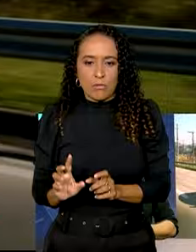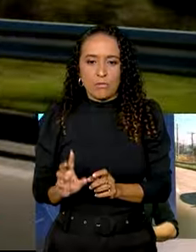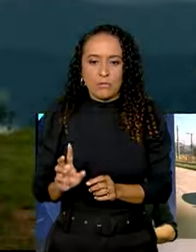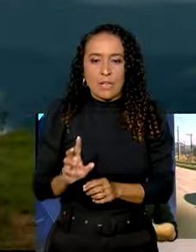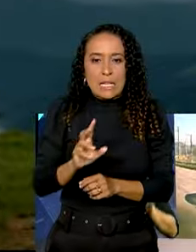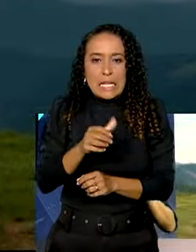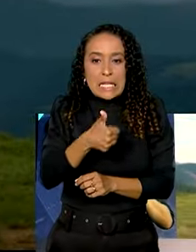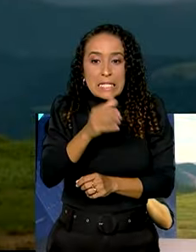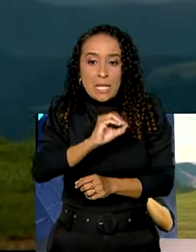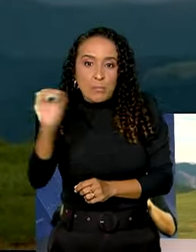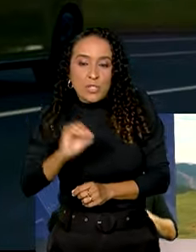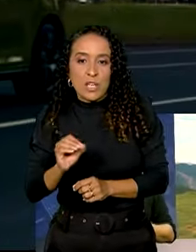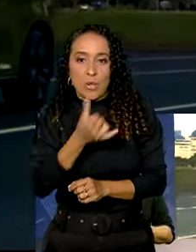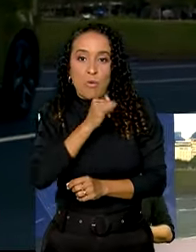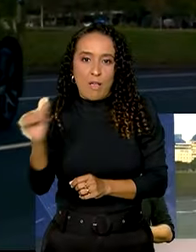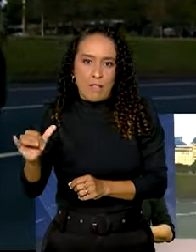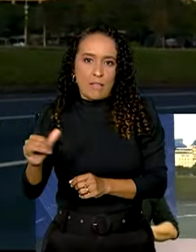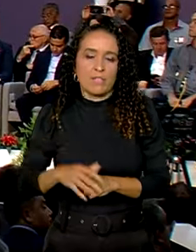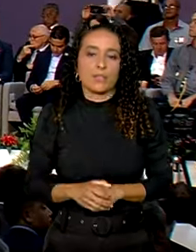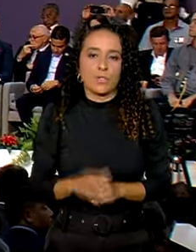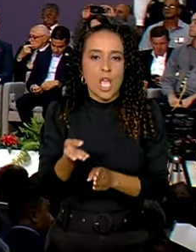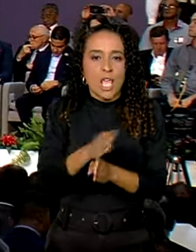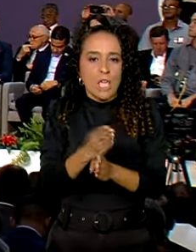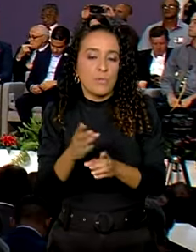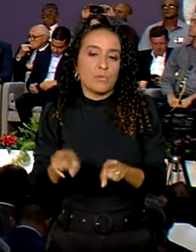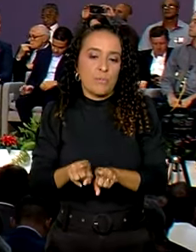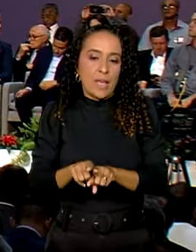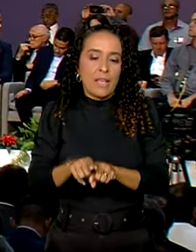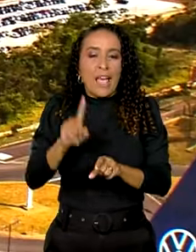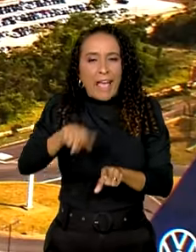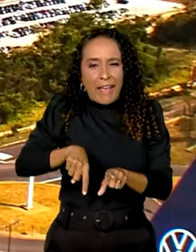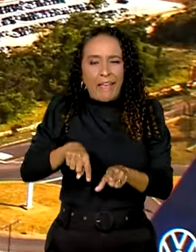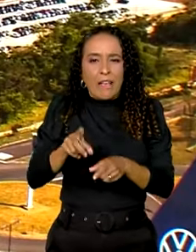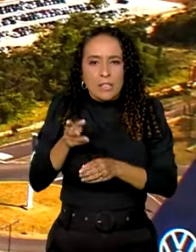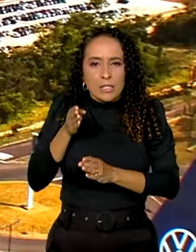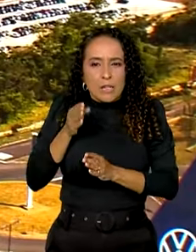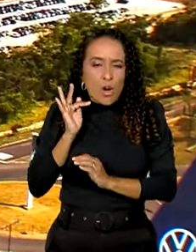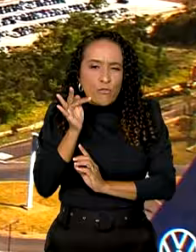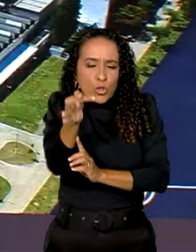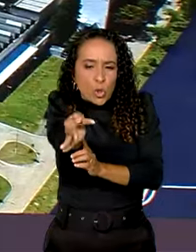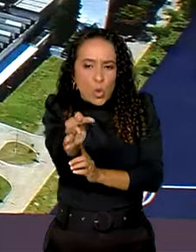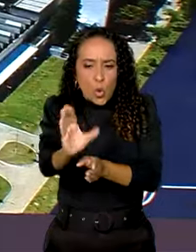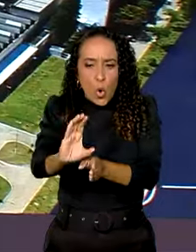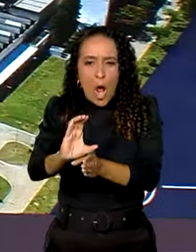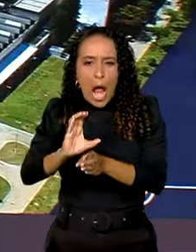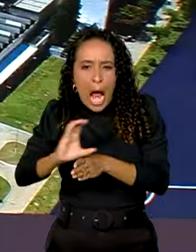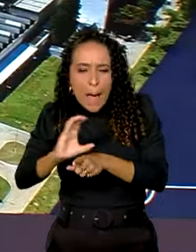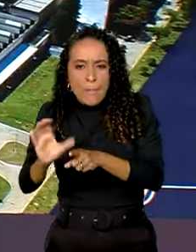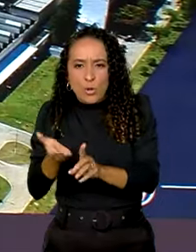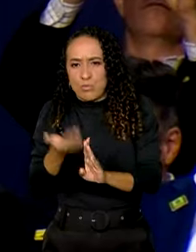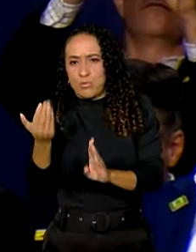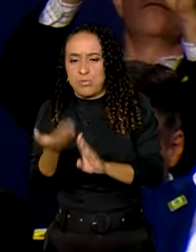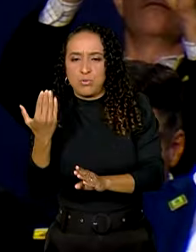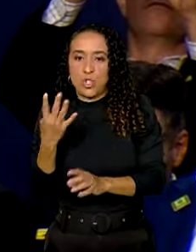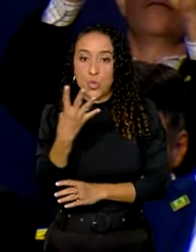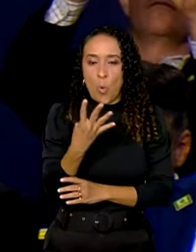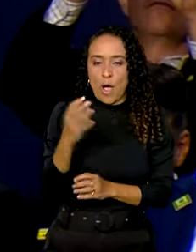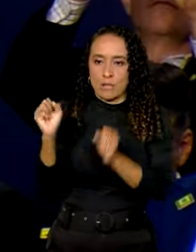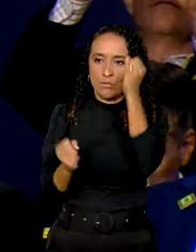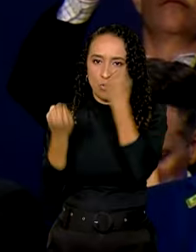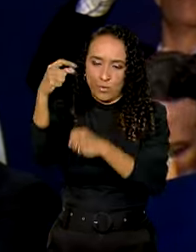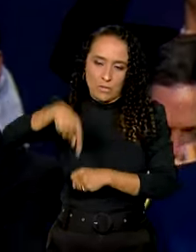100% elétricos. O foco é caminhar rumo à descarbonização das quatro fábricas da montadora no Brasil.